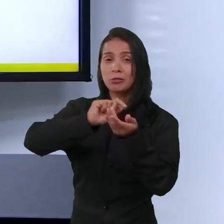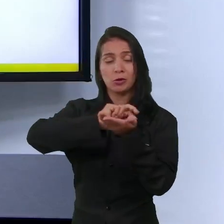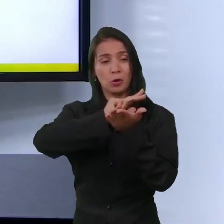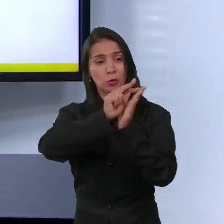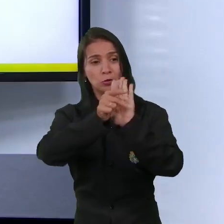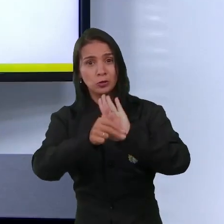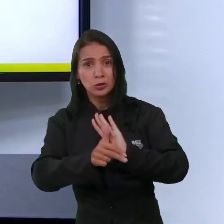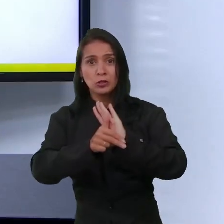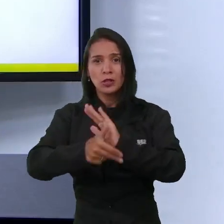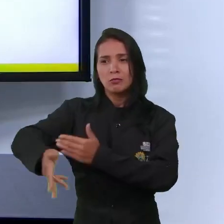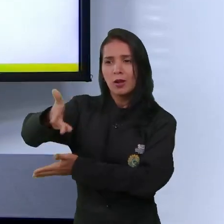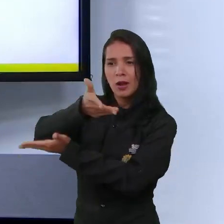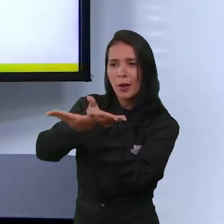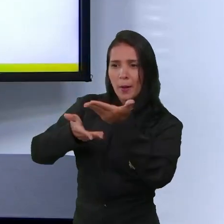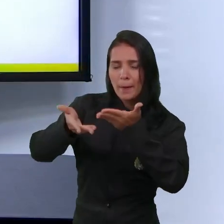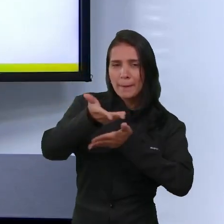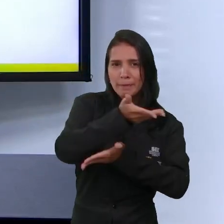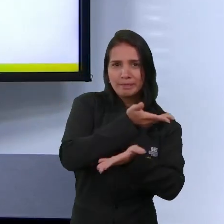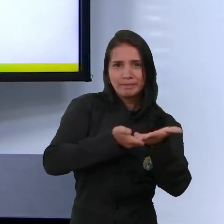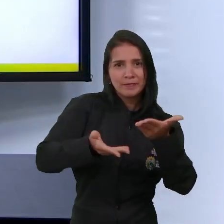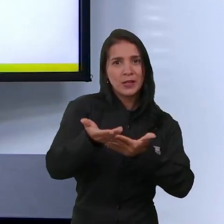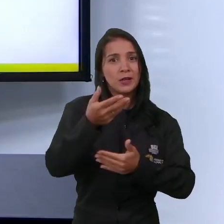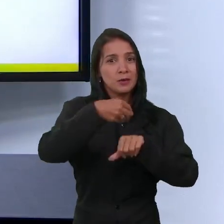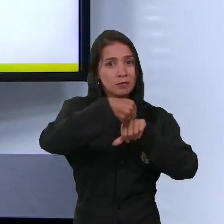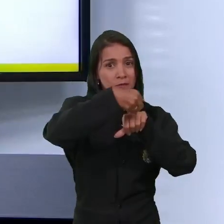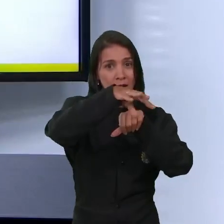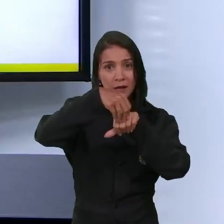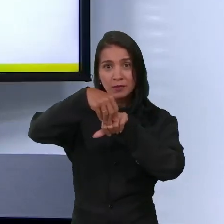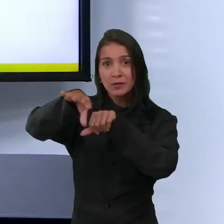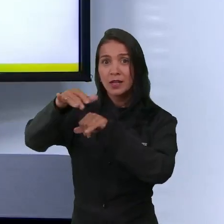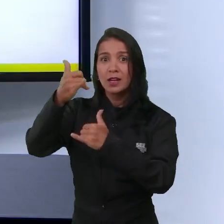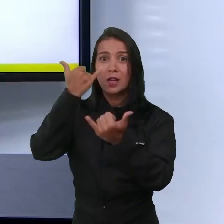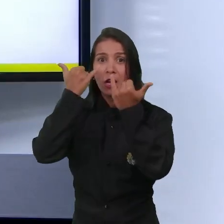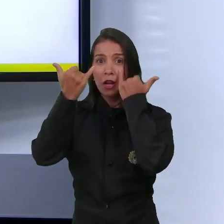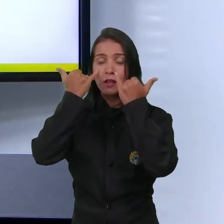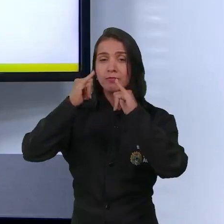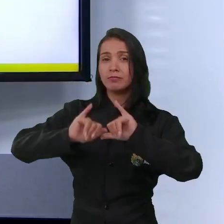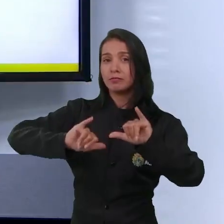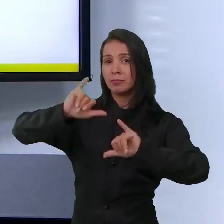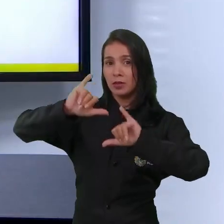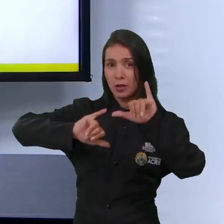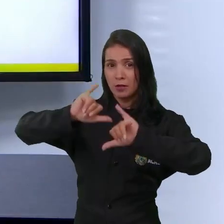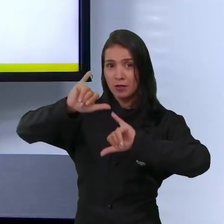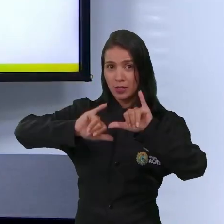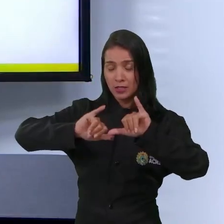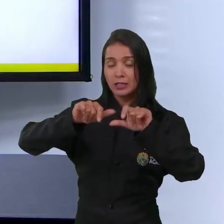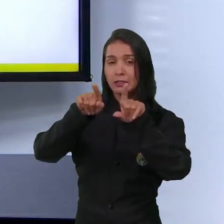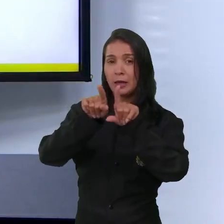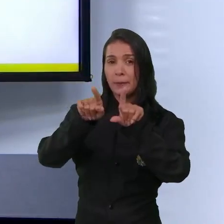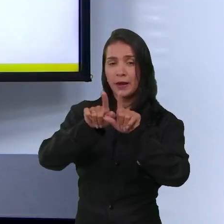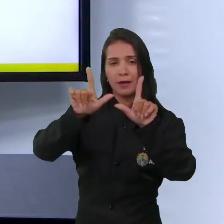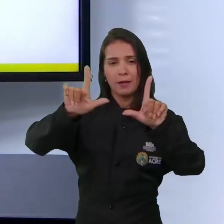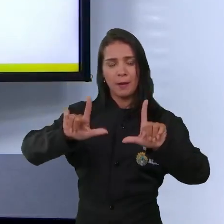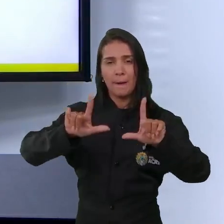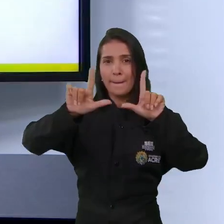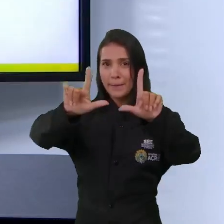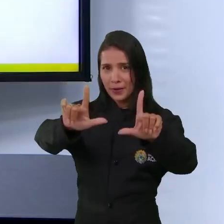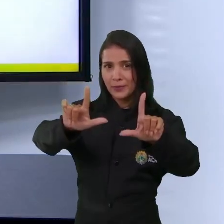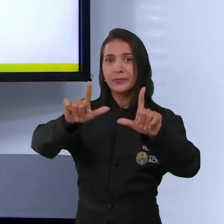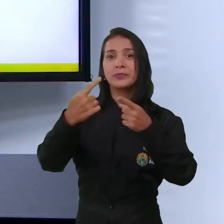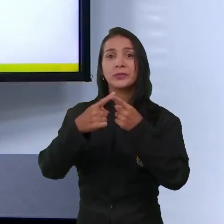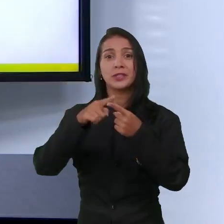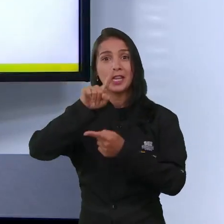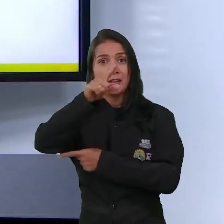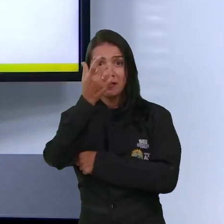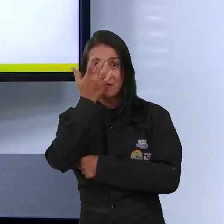vão circular no seu âmbito midiático com esses novos canais de comunicação e como isso